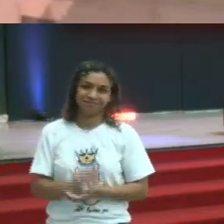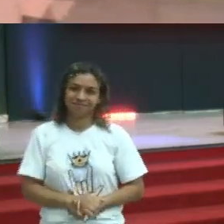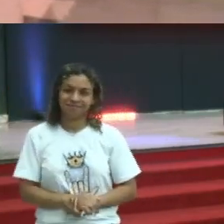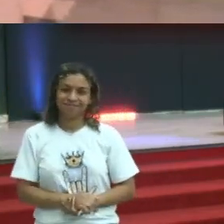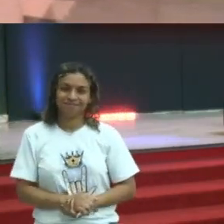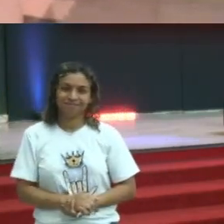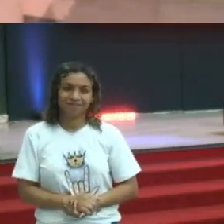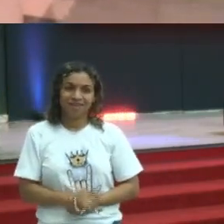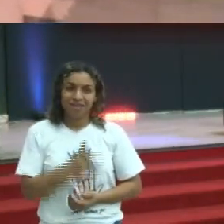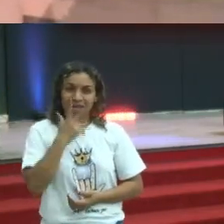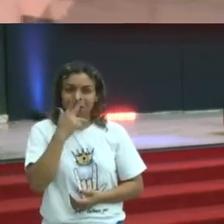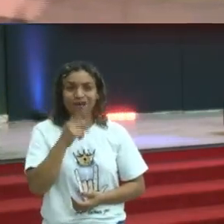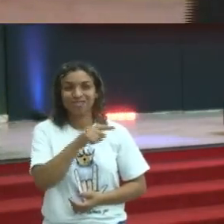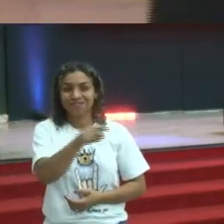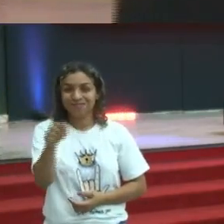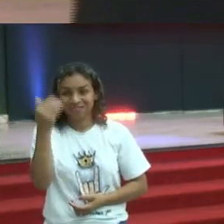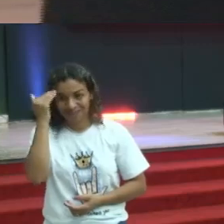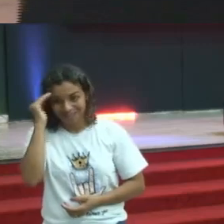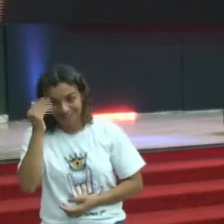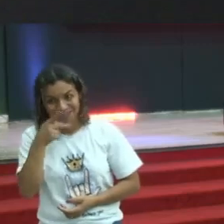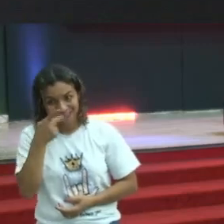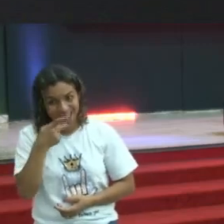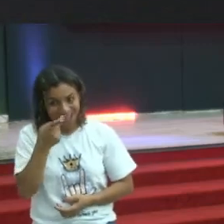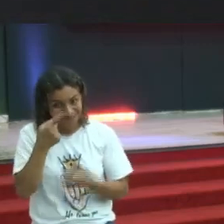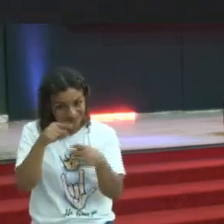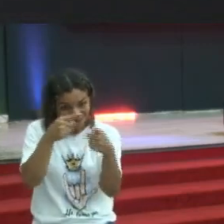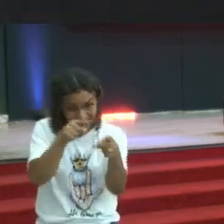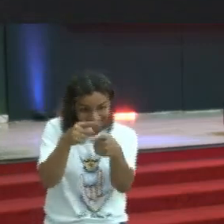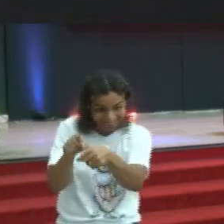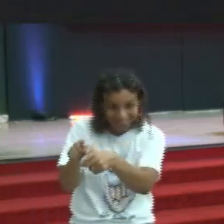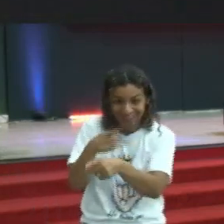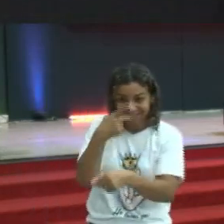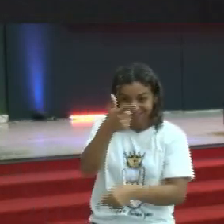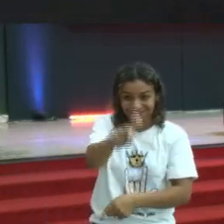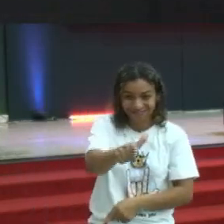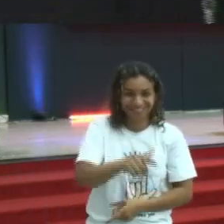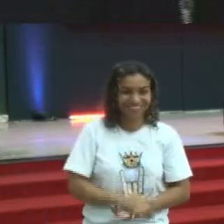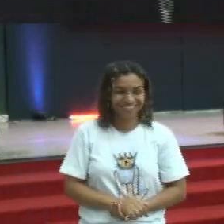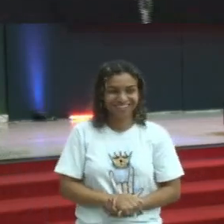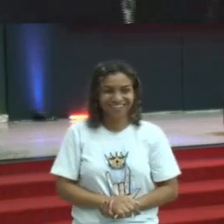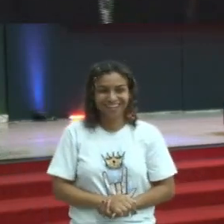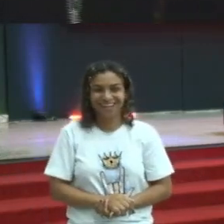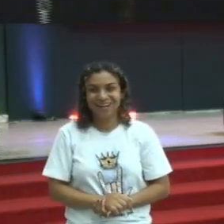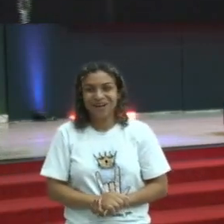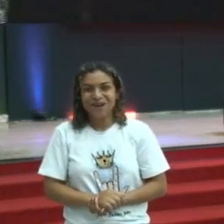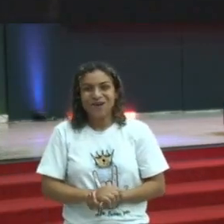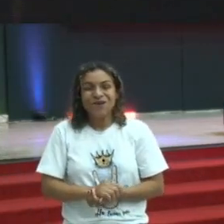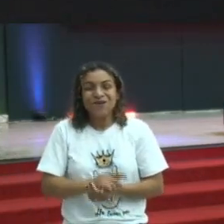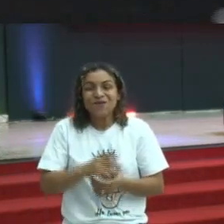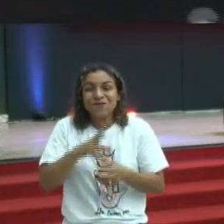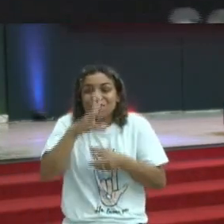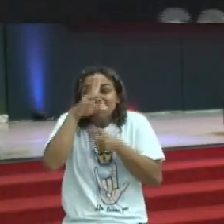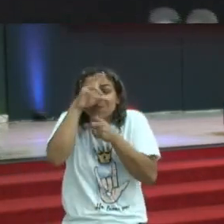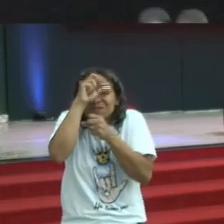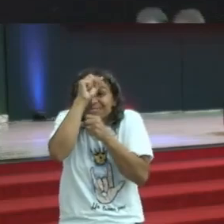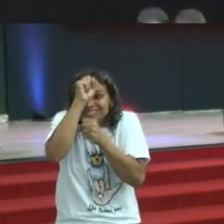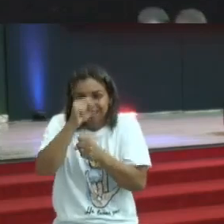Eu acho que você não entendeu o que eu disse, eu vou dizer de novo. O mesmo